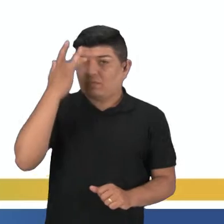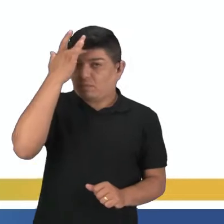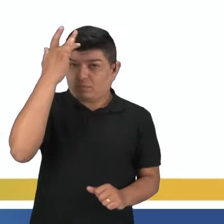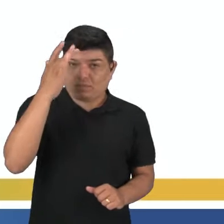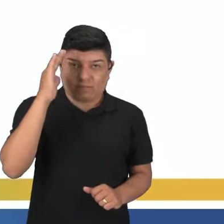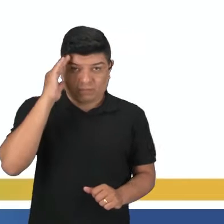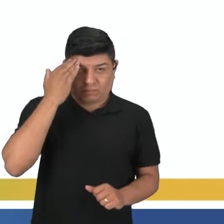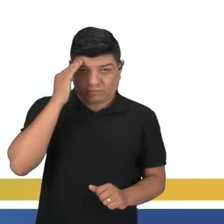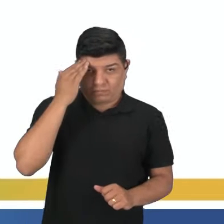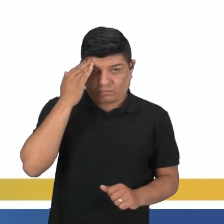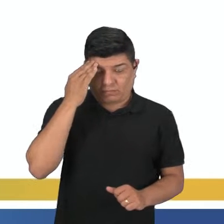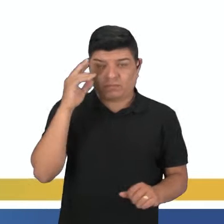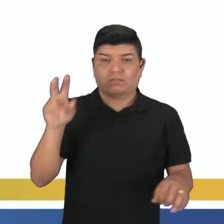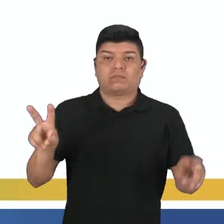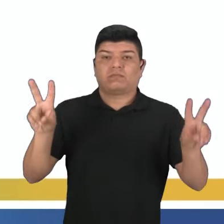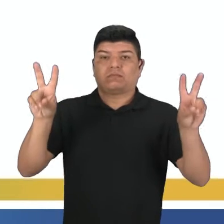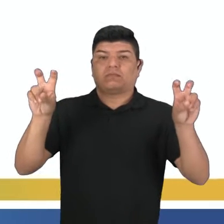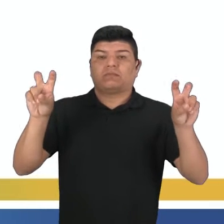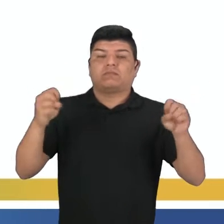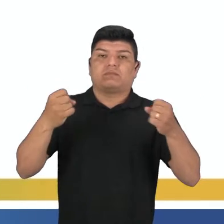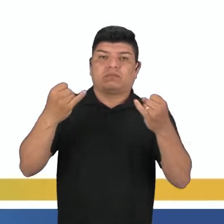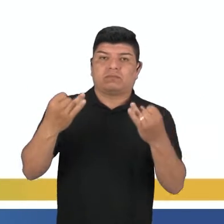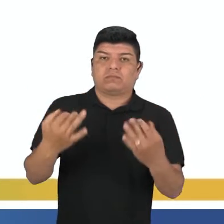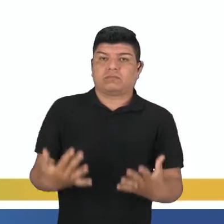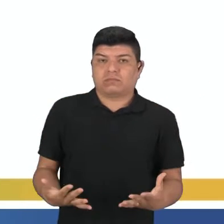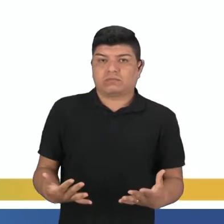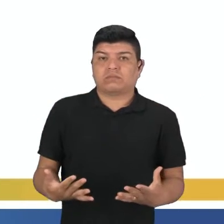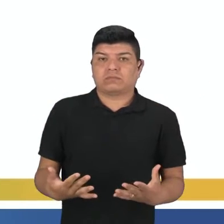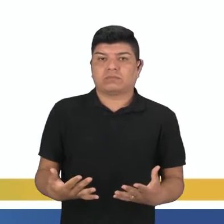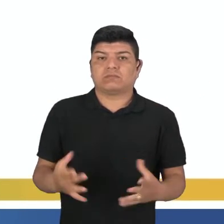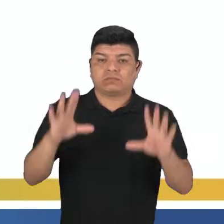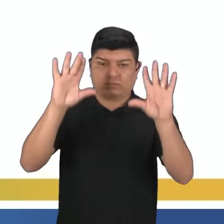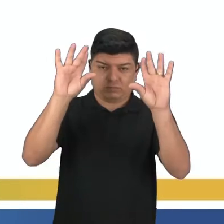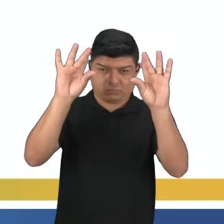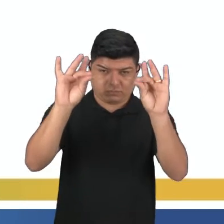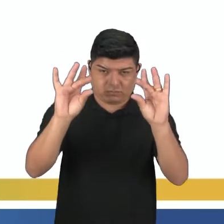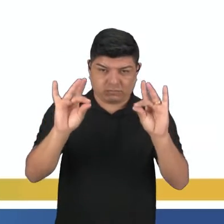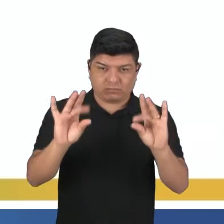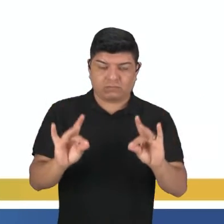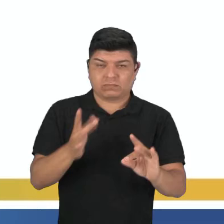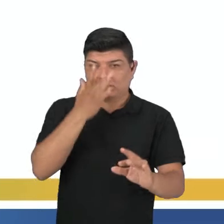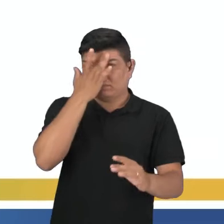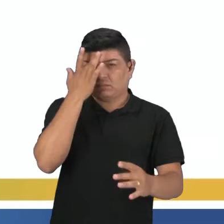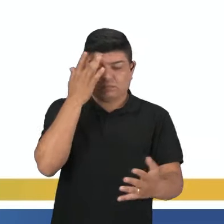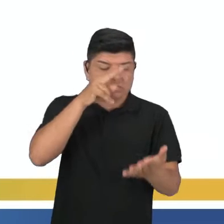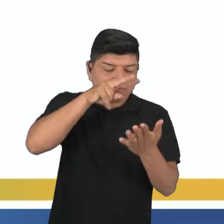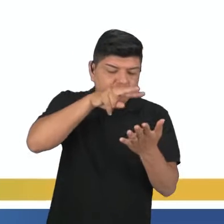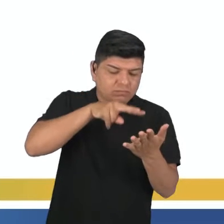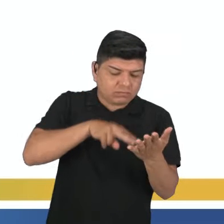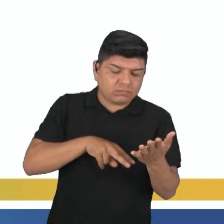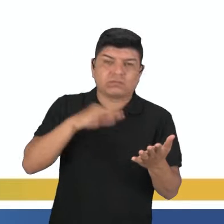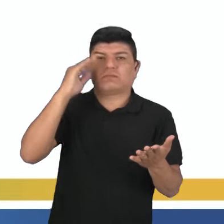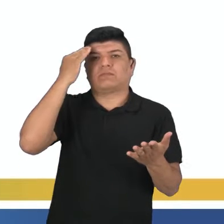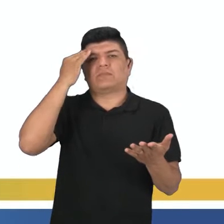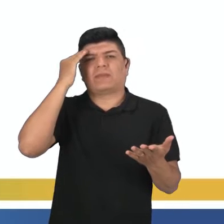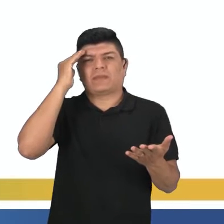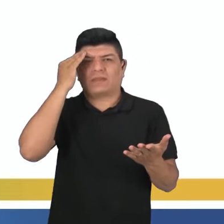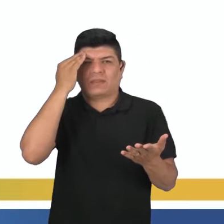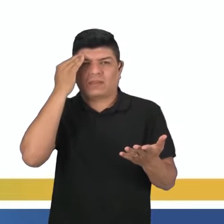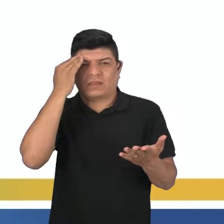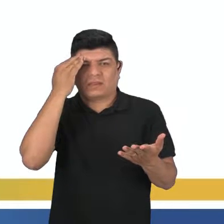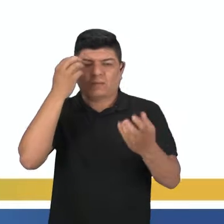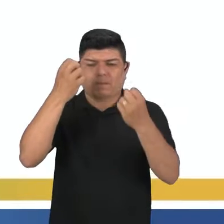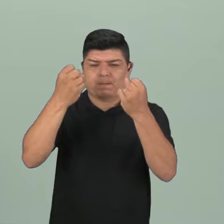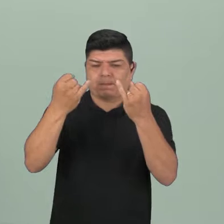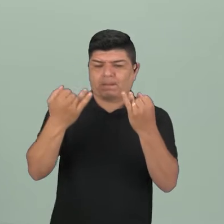a compreensão da temática explicada e de dar suficientes detalhes como para que o leitor pueda entender o que é que